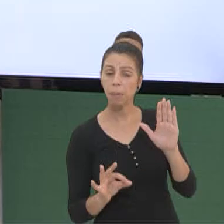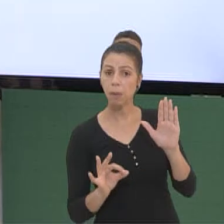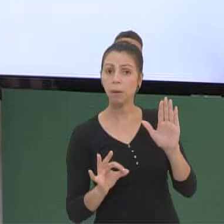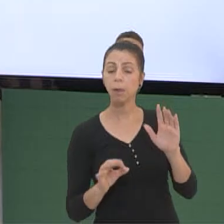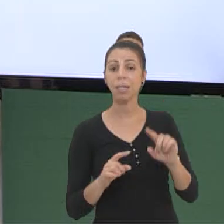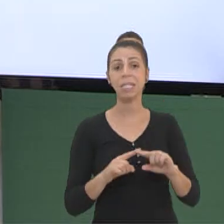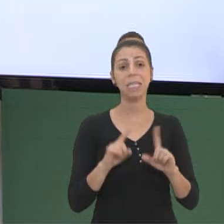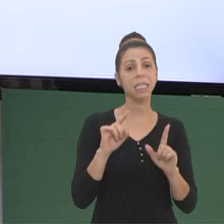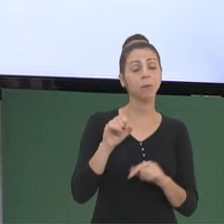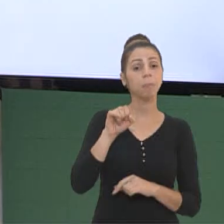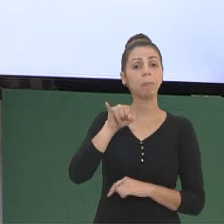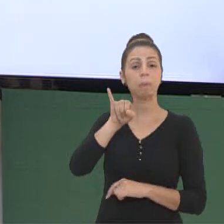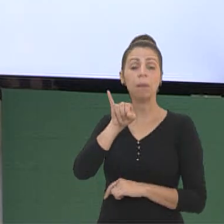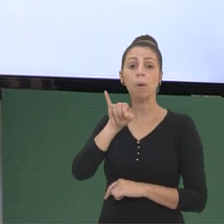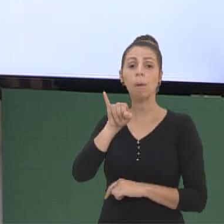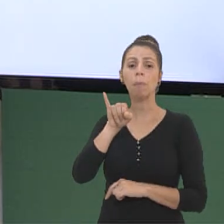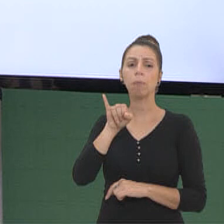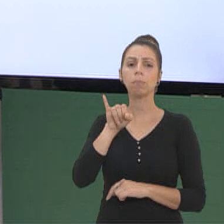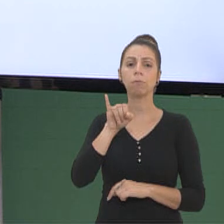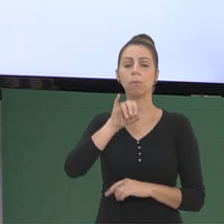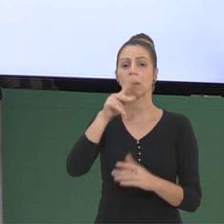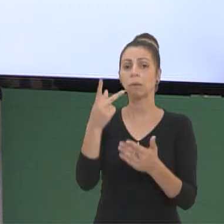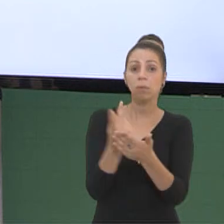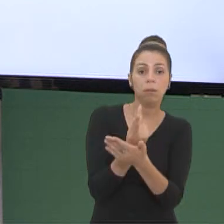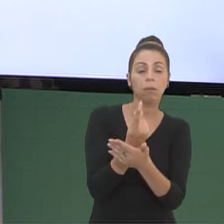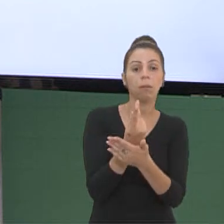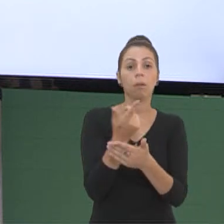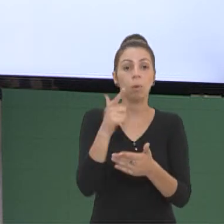se não acertaram, continuem tentando.